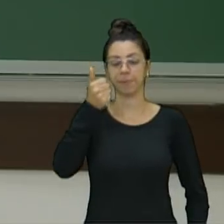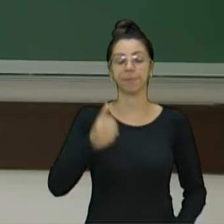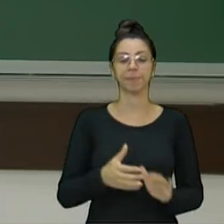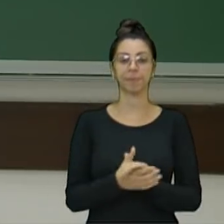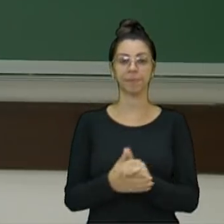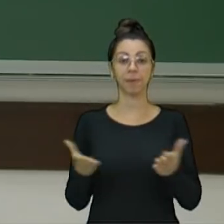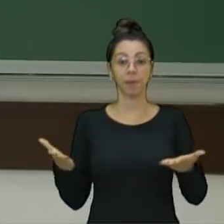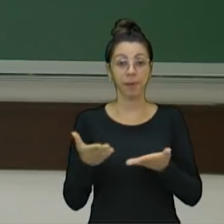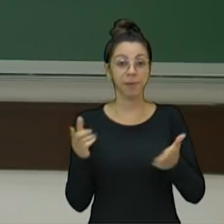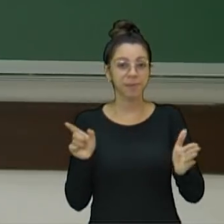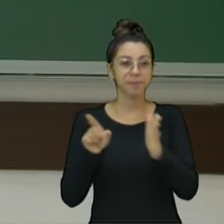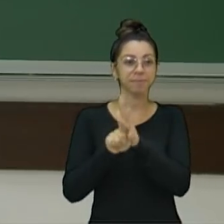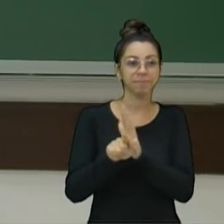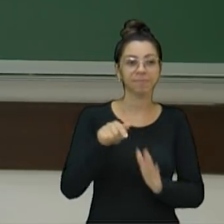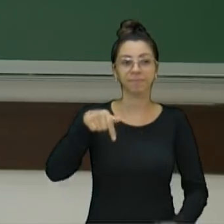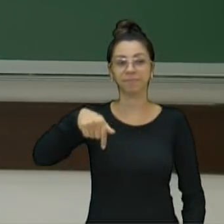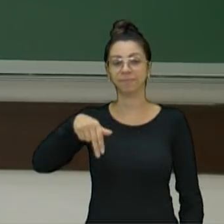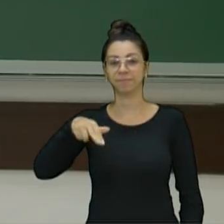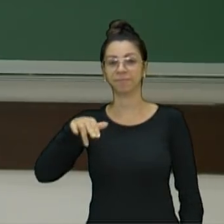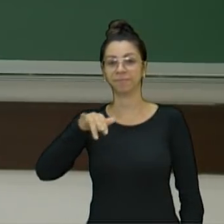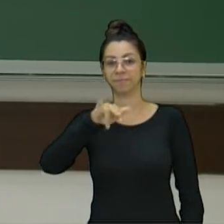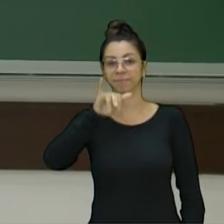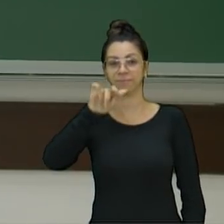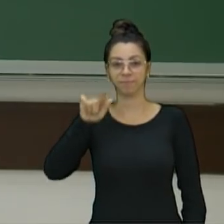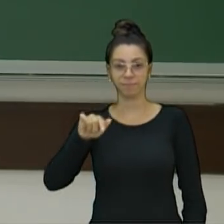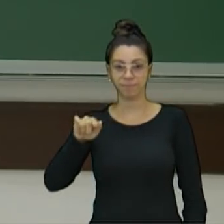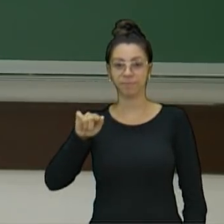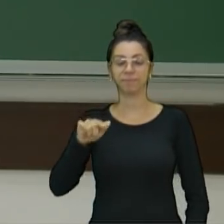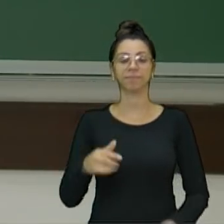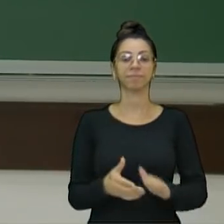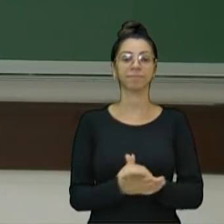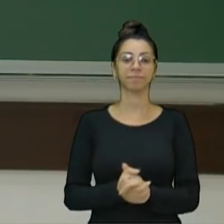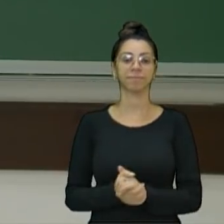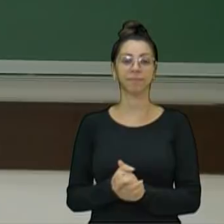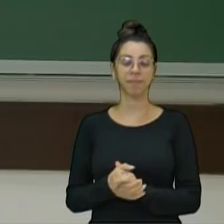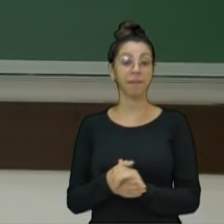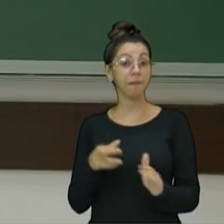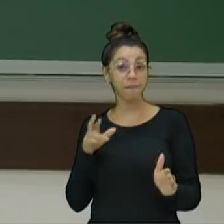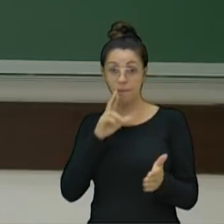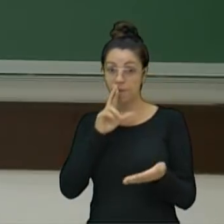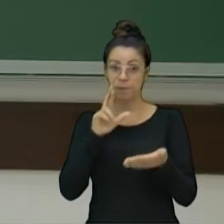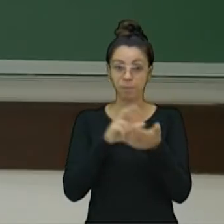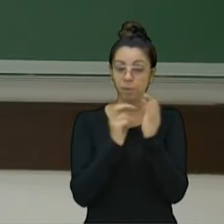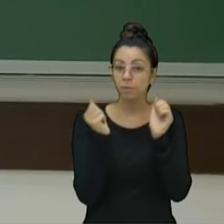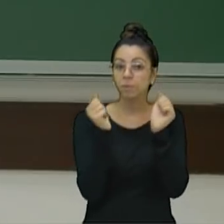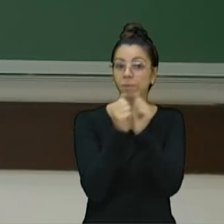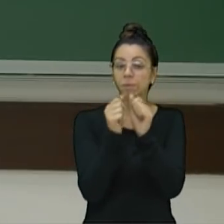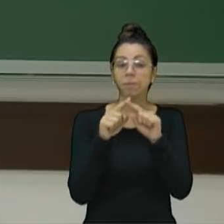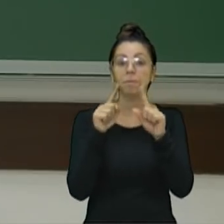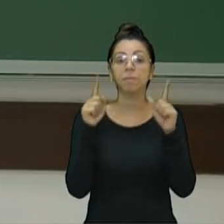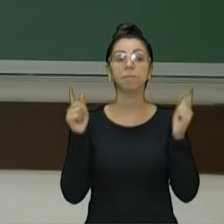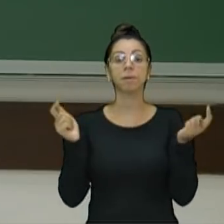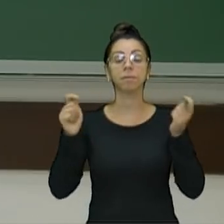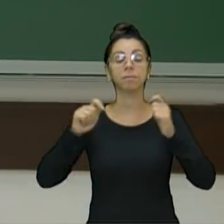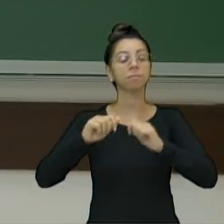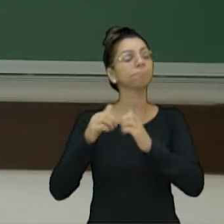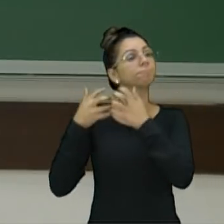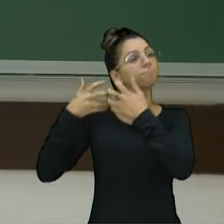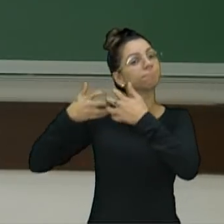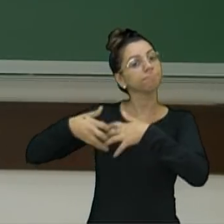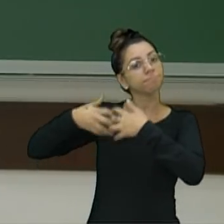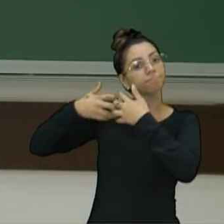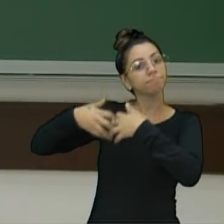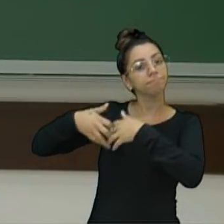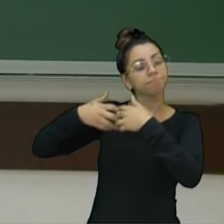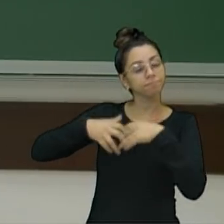Agora nós vamos para o nosso quiz, né, que são 2 perguntas, nós vamos responder juntos, mas assim, pensem comigo enquanto